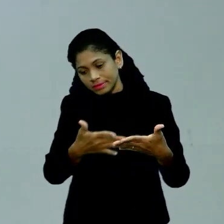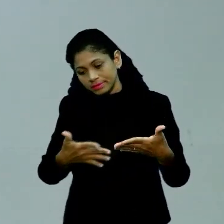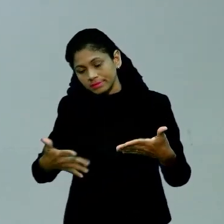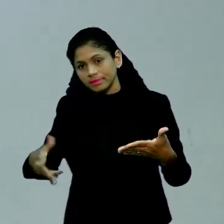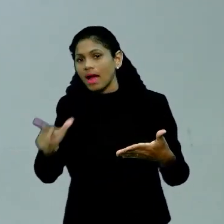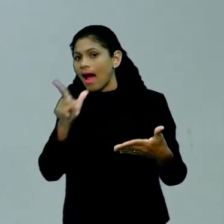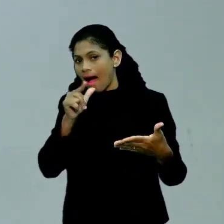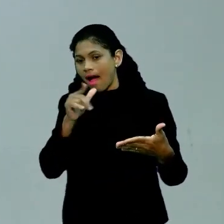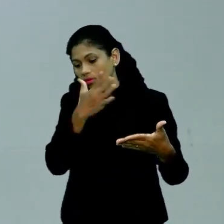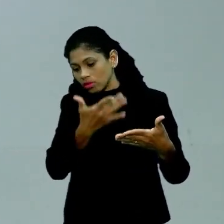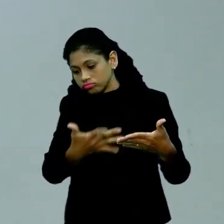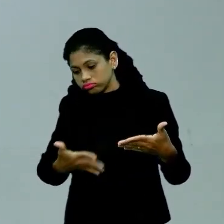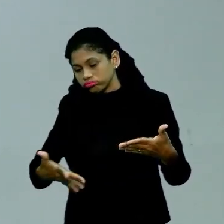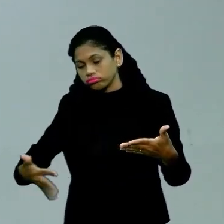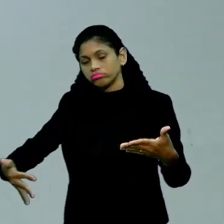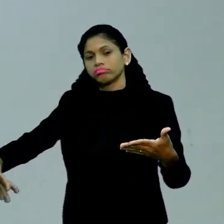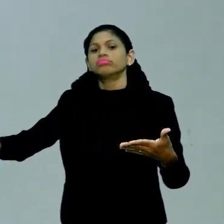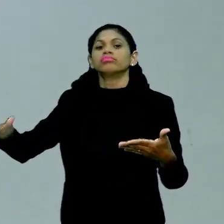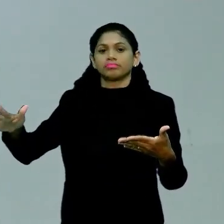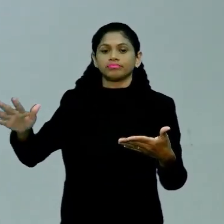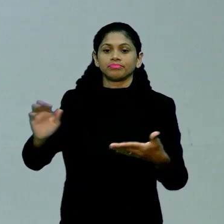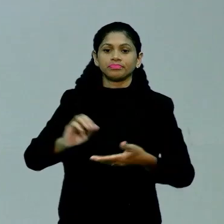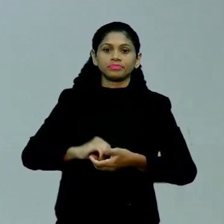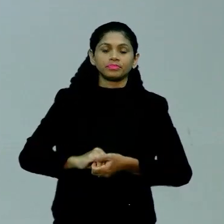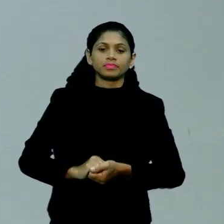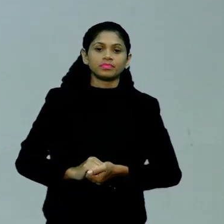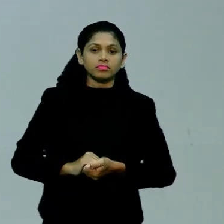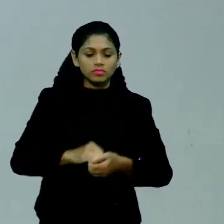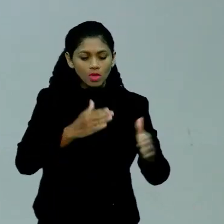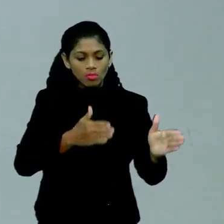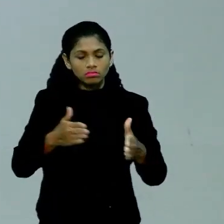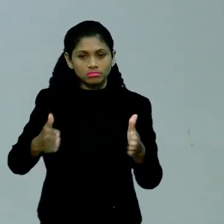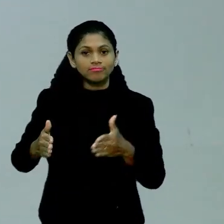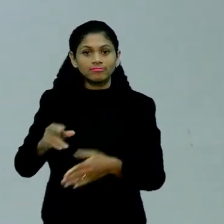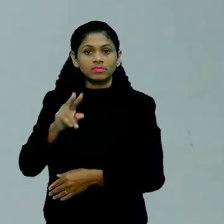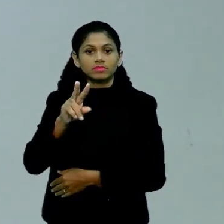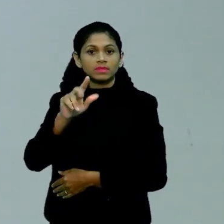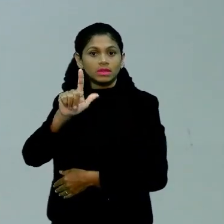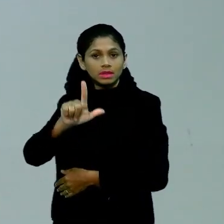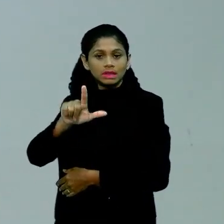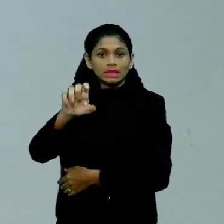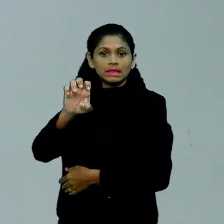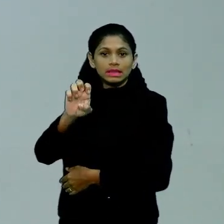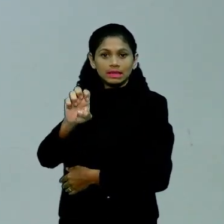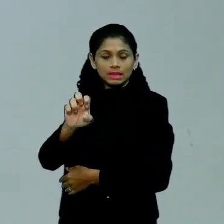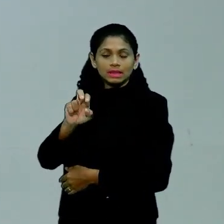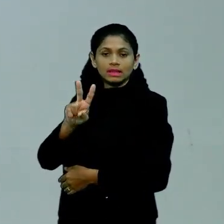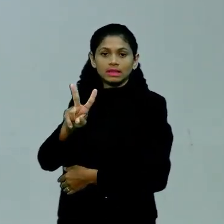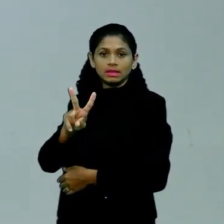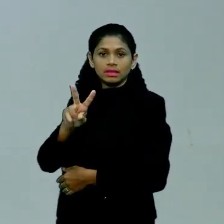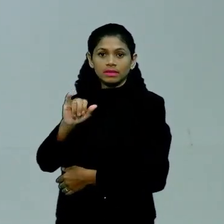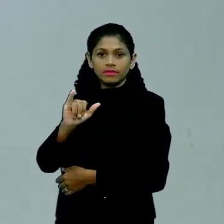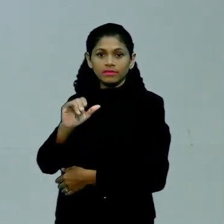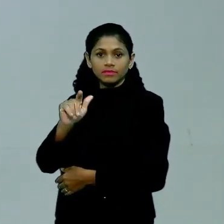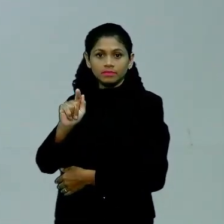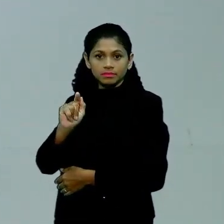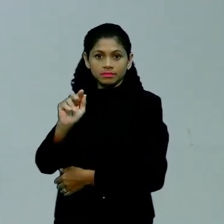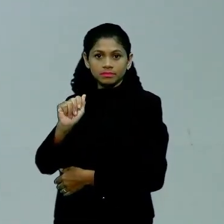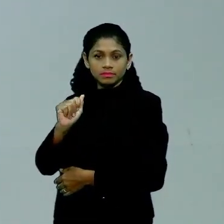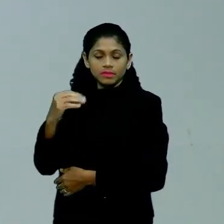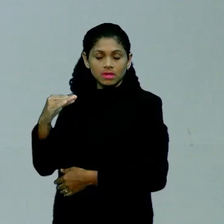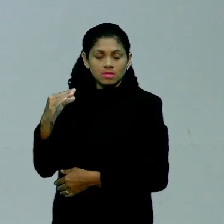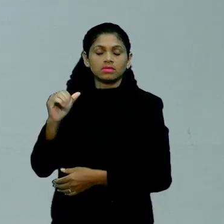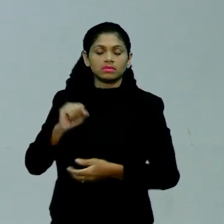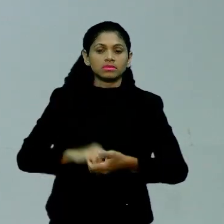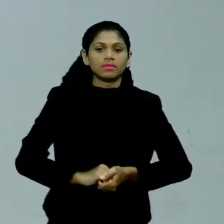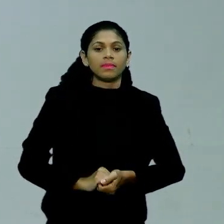Esse processo é de levigação. Você aí na sua casa, ao chegar e lavar as mãos na pia, mão